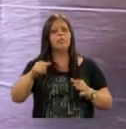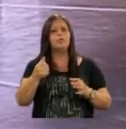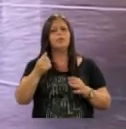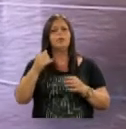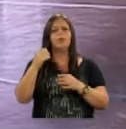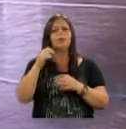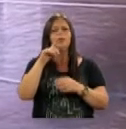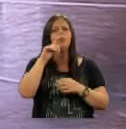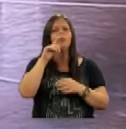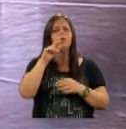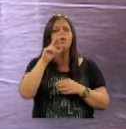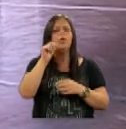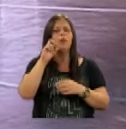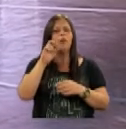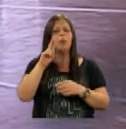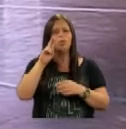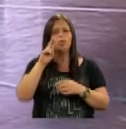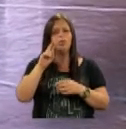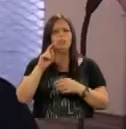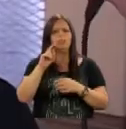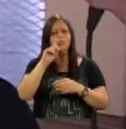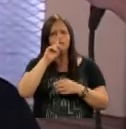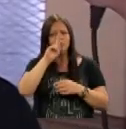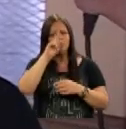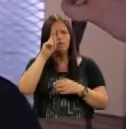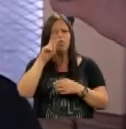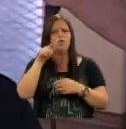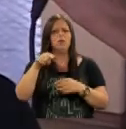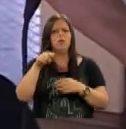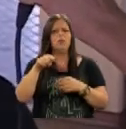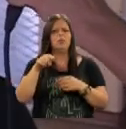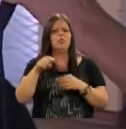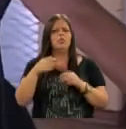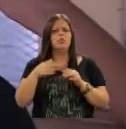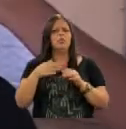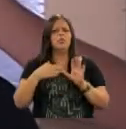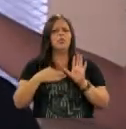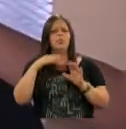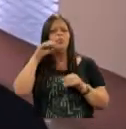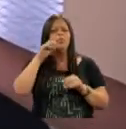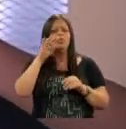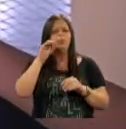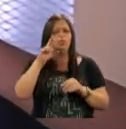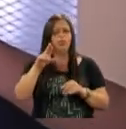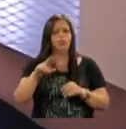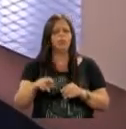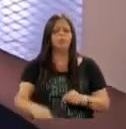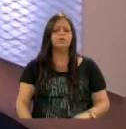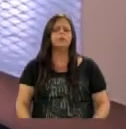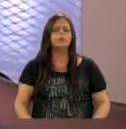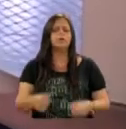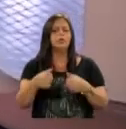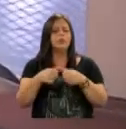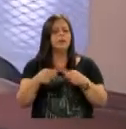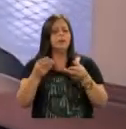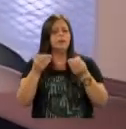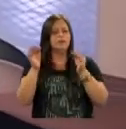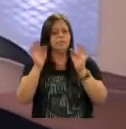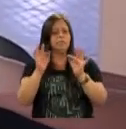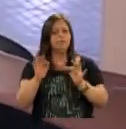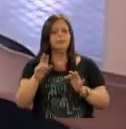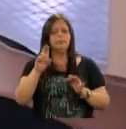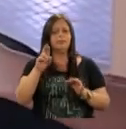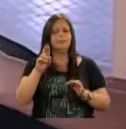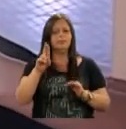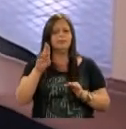de comprometimento motor ela acabou de ganhar uma parcial agora isso isso estou muito feliz né ruth das